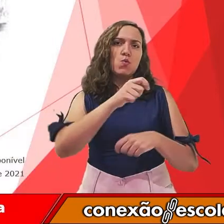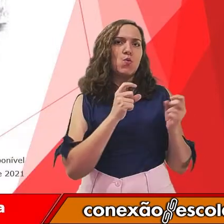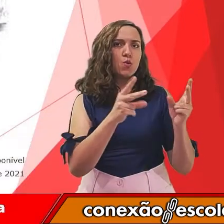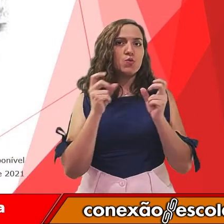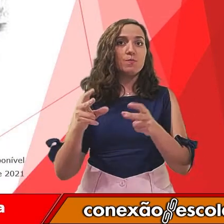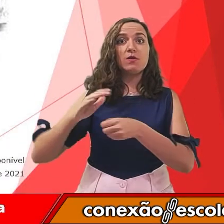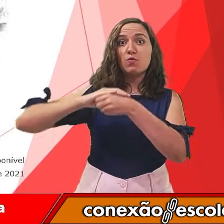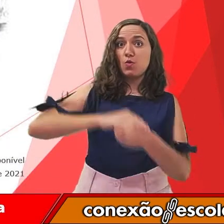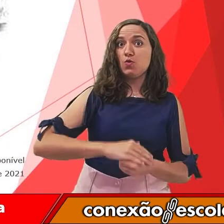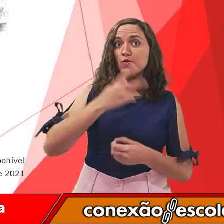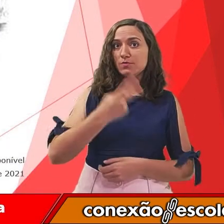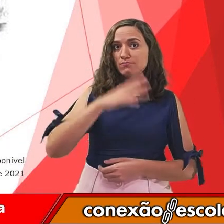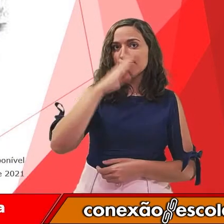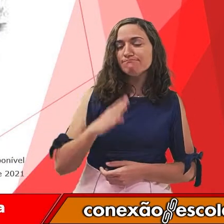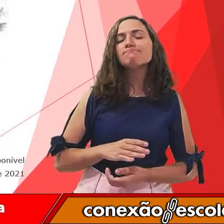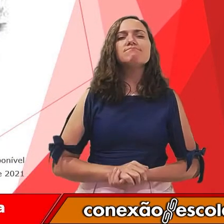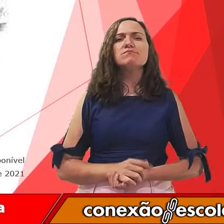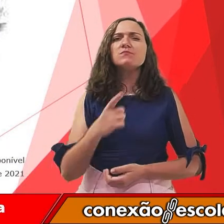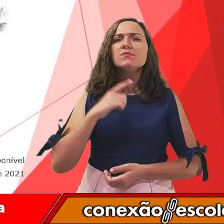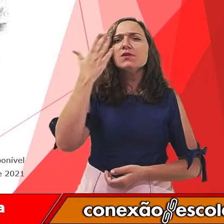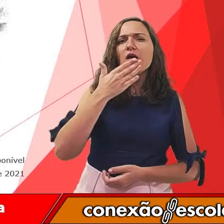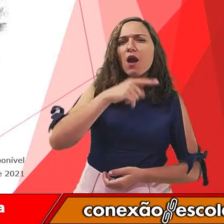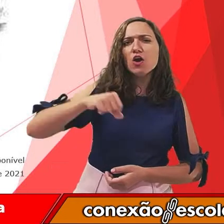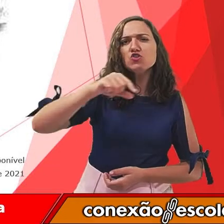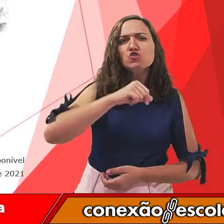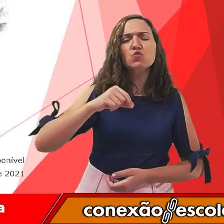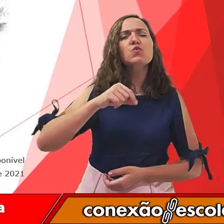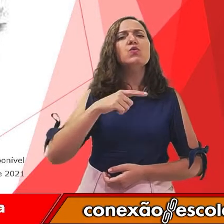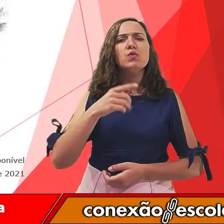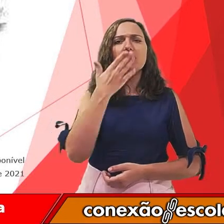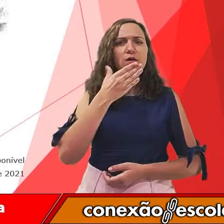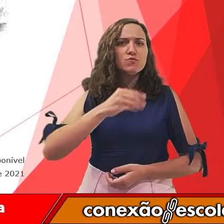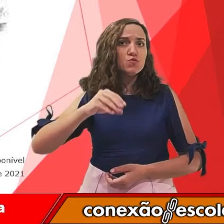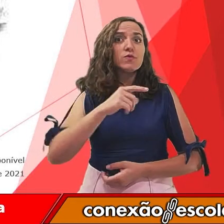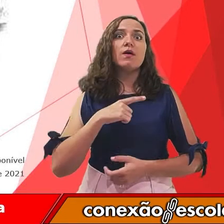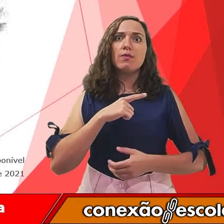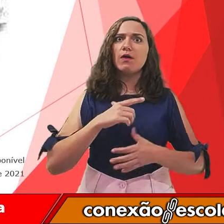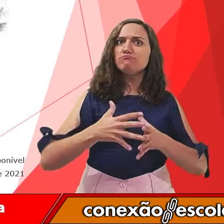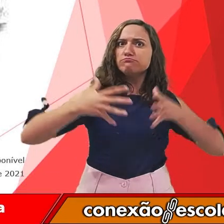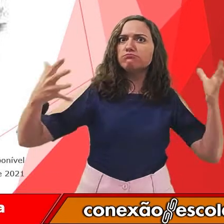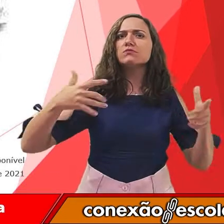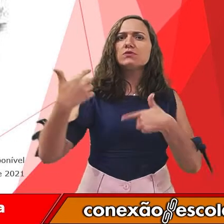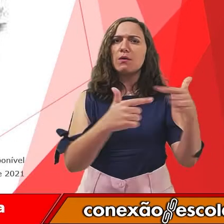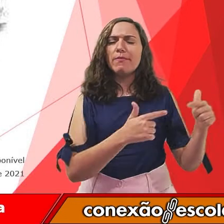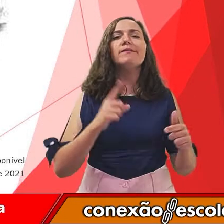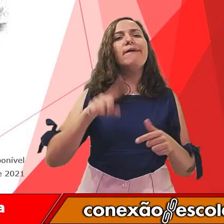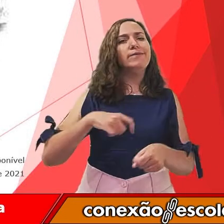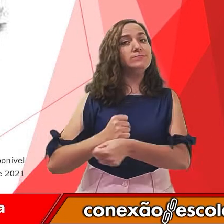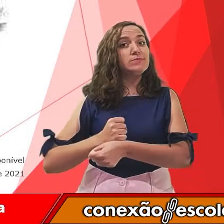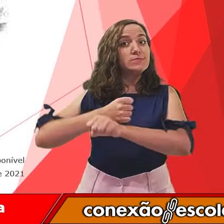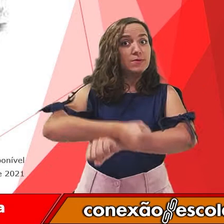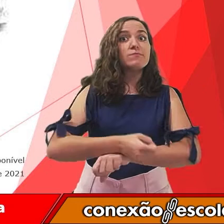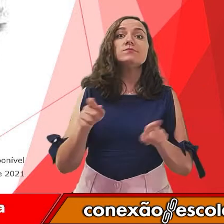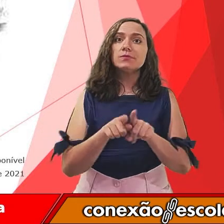produção açucareira se caracterizava pelos latifúndios, grandes propriedades, pela mão de obra escrava e pela